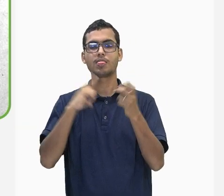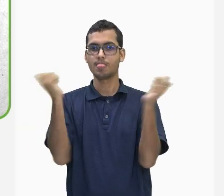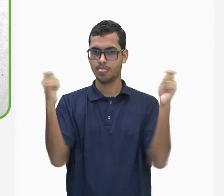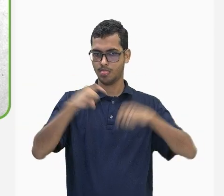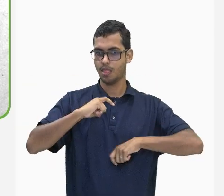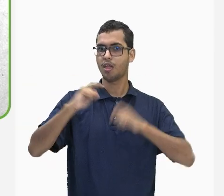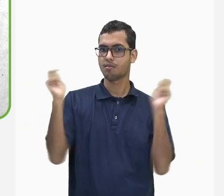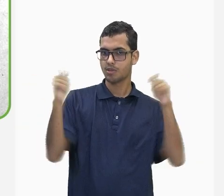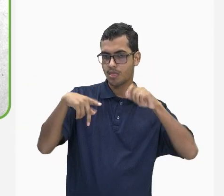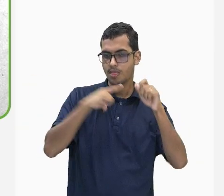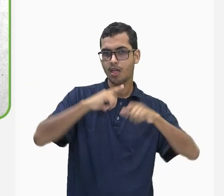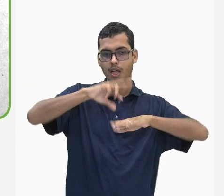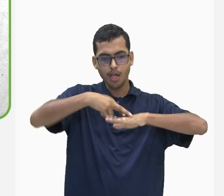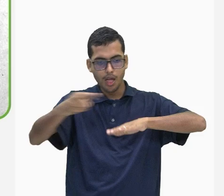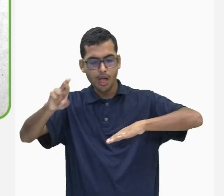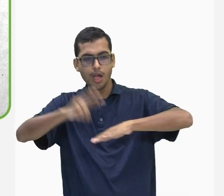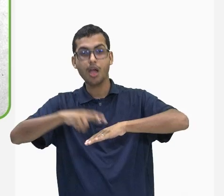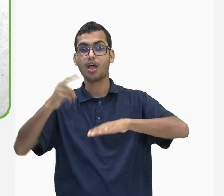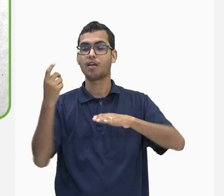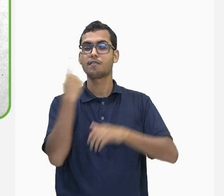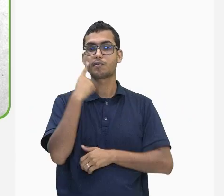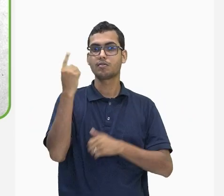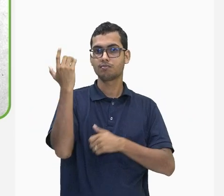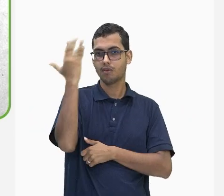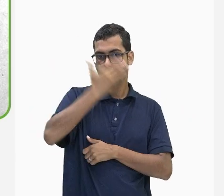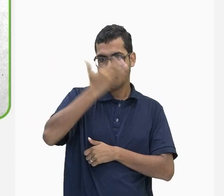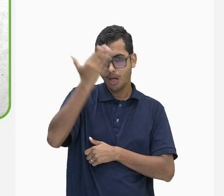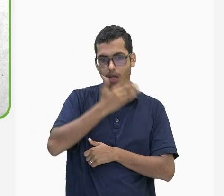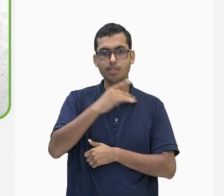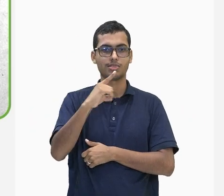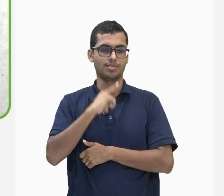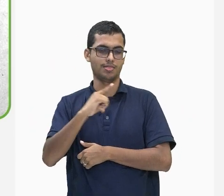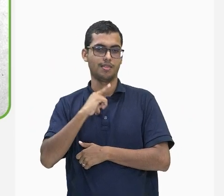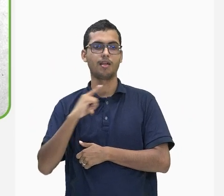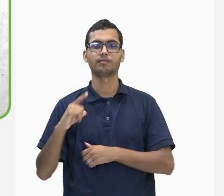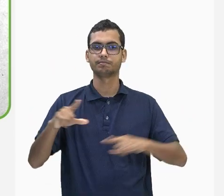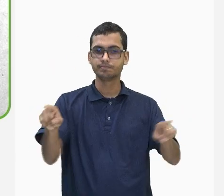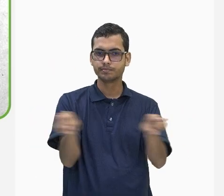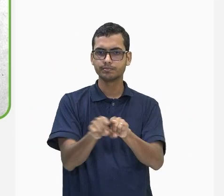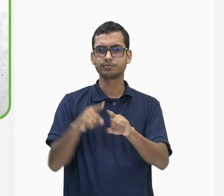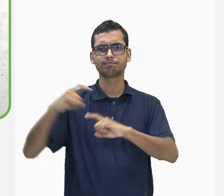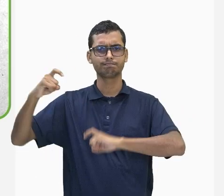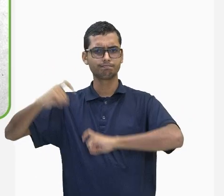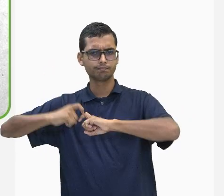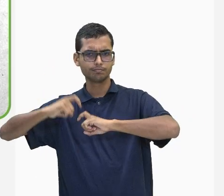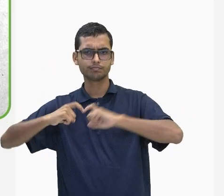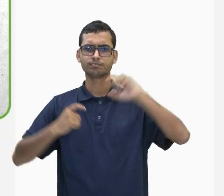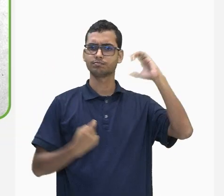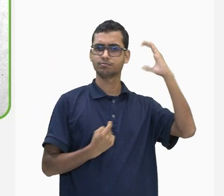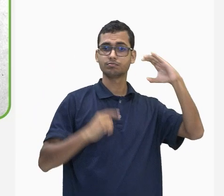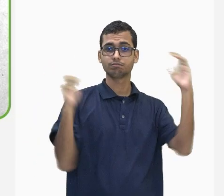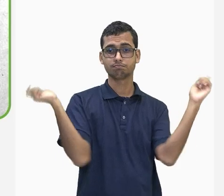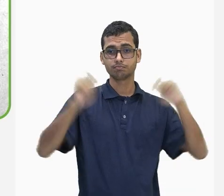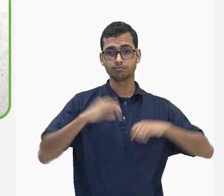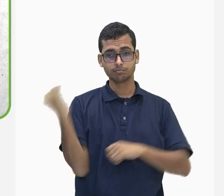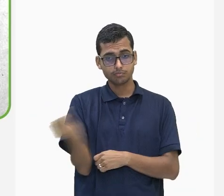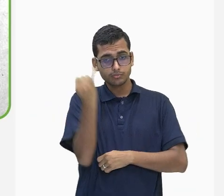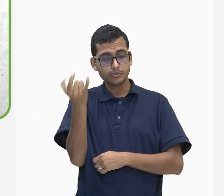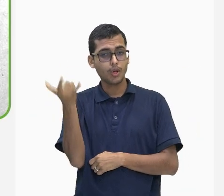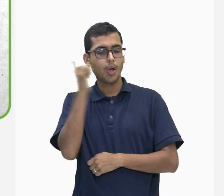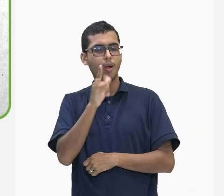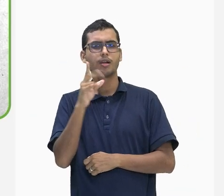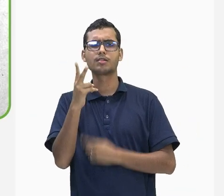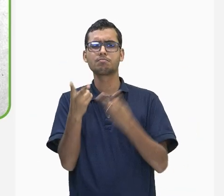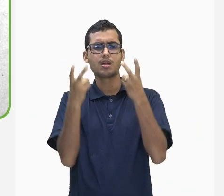visível. A descoberta dos raios-x foi fundamental para a medicina e para a ciência, pois permitiu observar o interior do